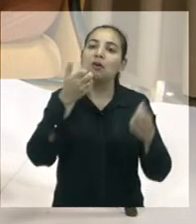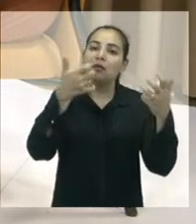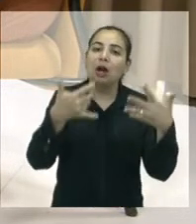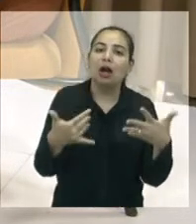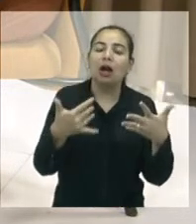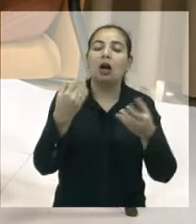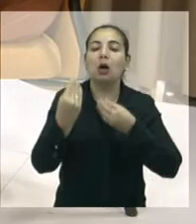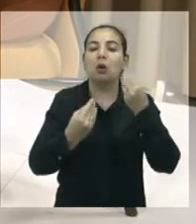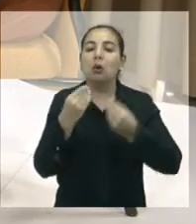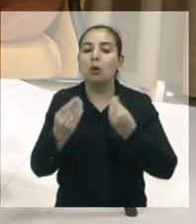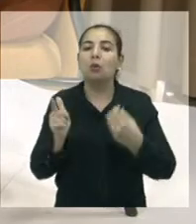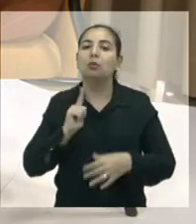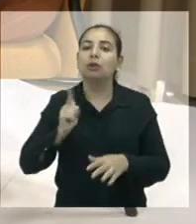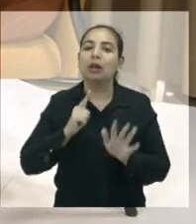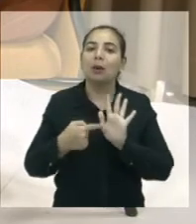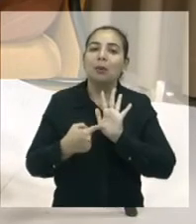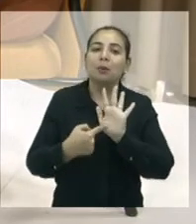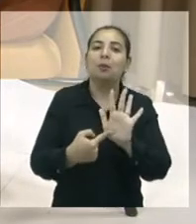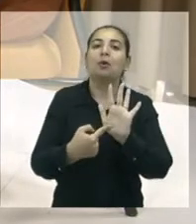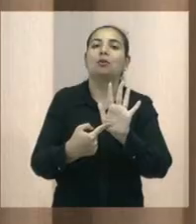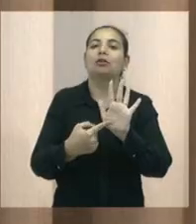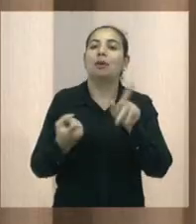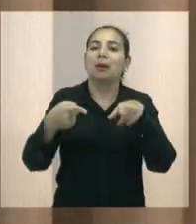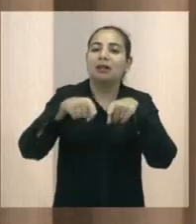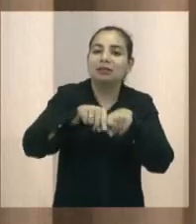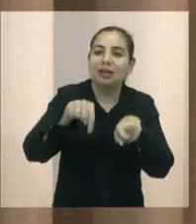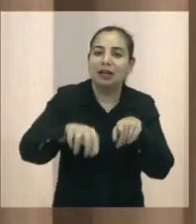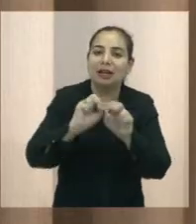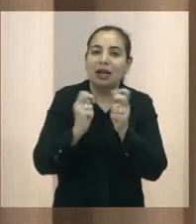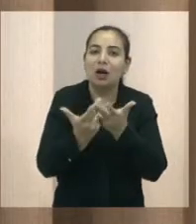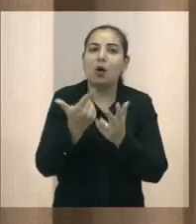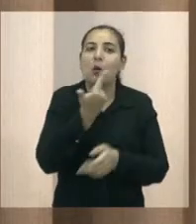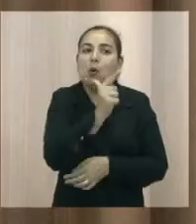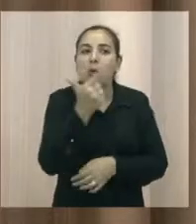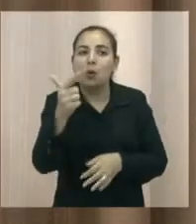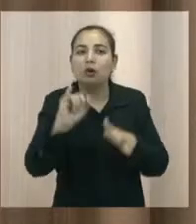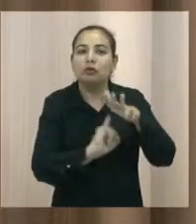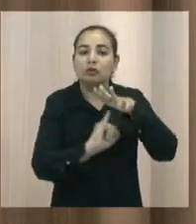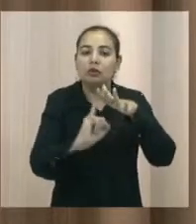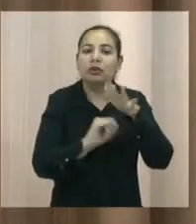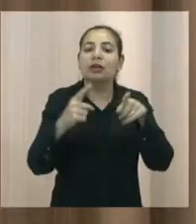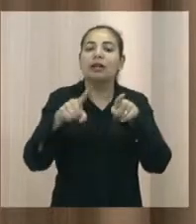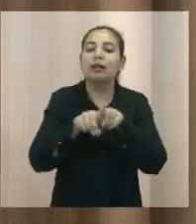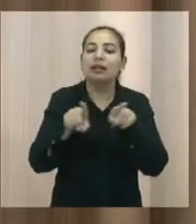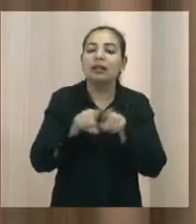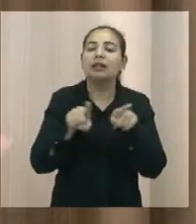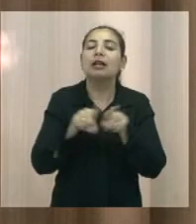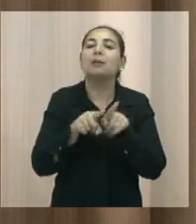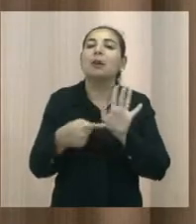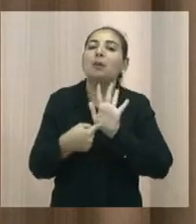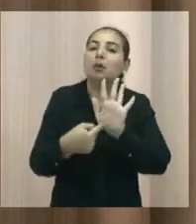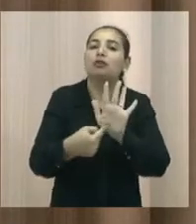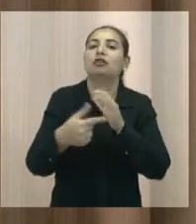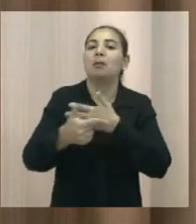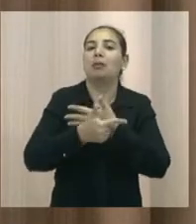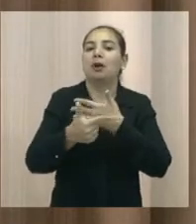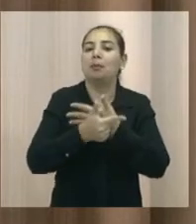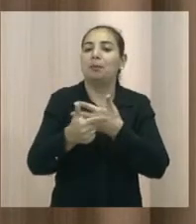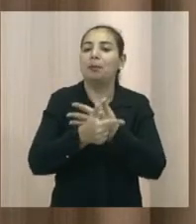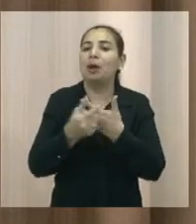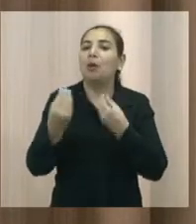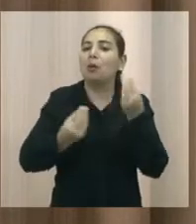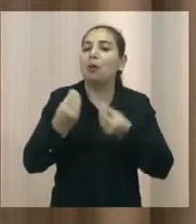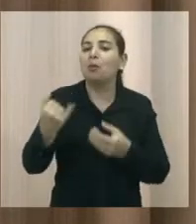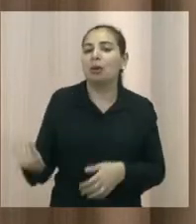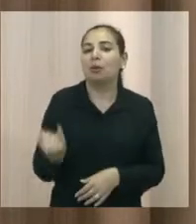mostrar essa parceria que a Câmara tem com várias instituições e órgãos, da importância de cada um mostrar o seu papel e de que maneira